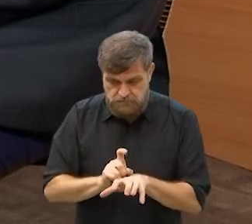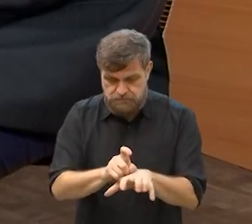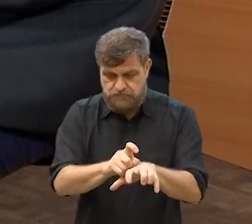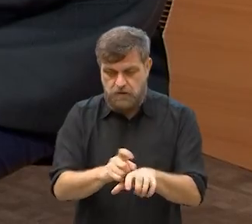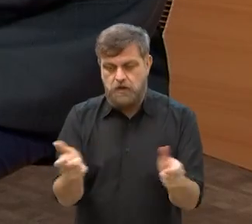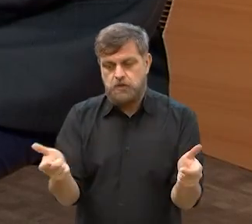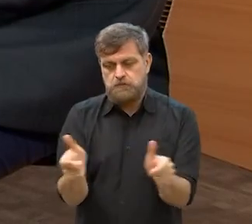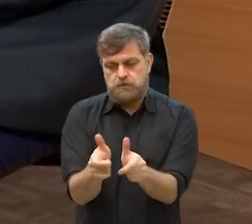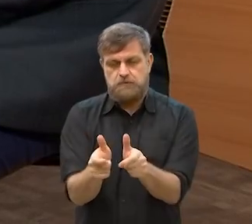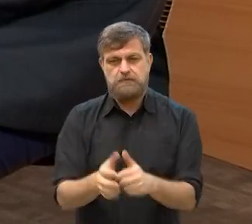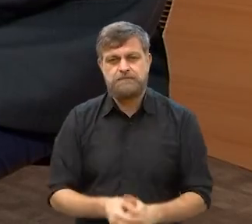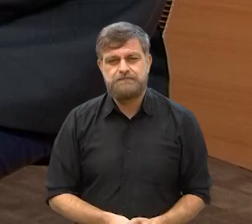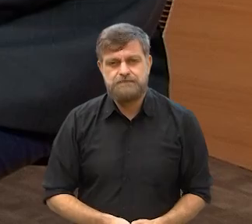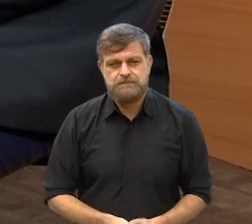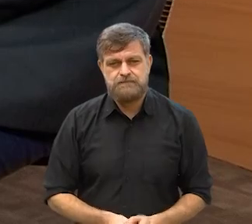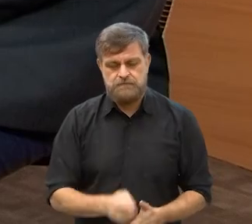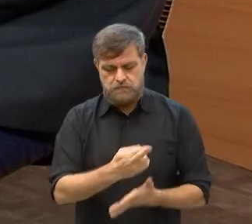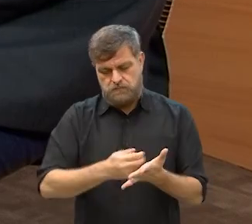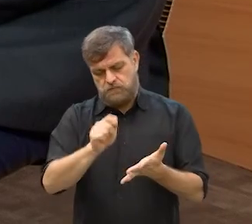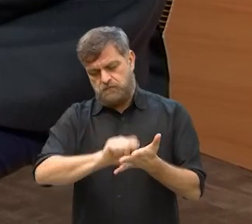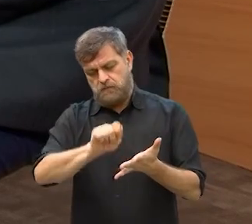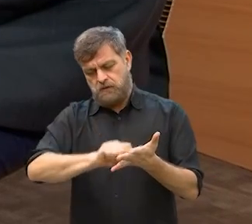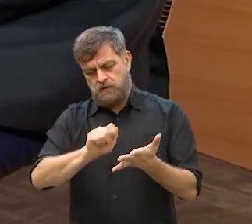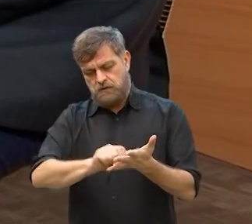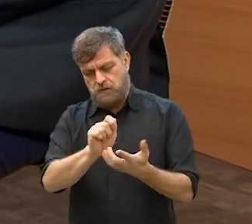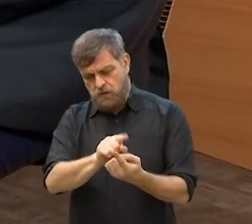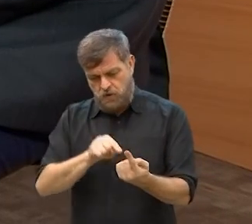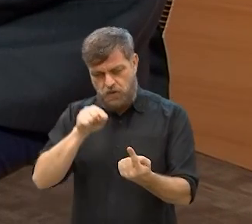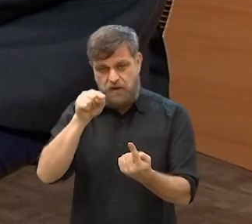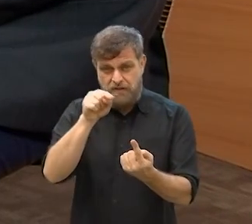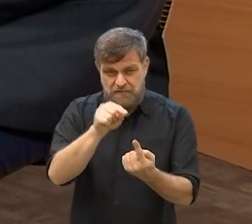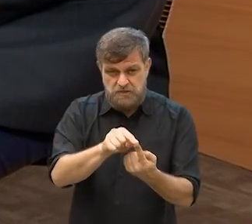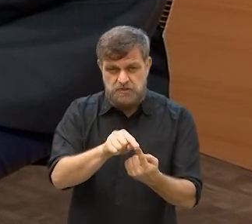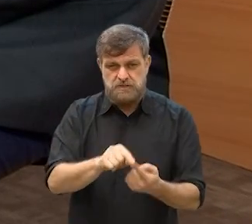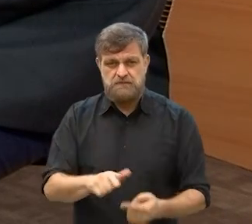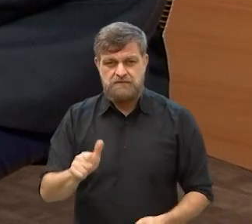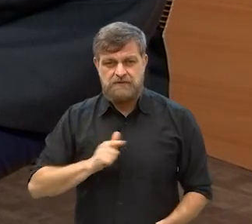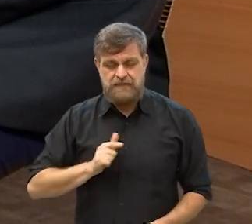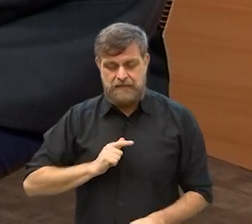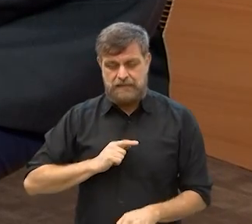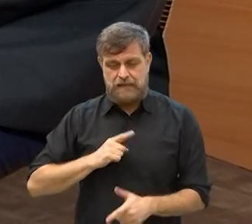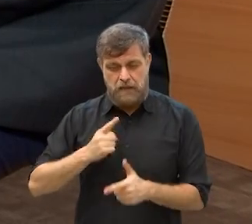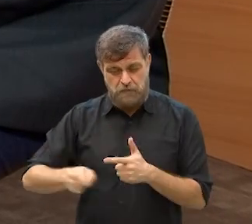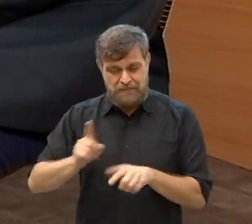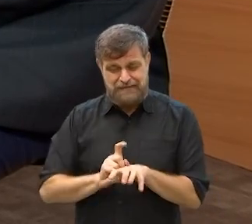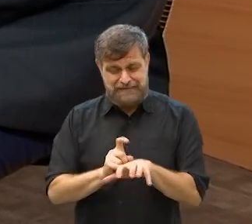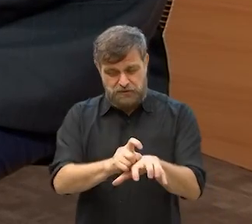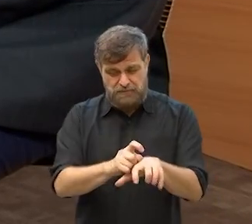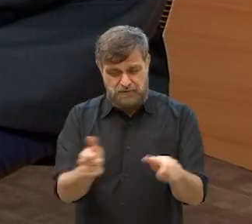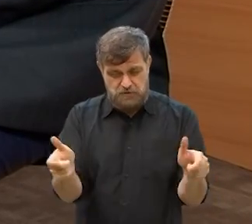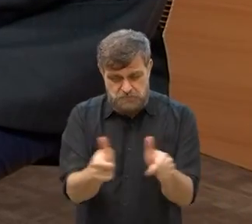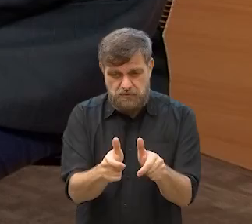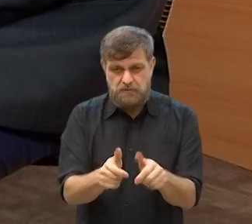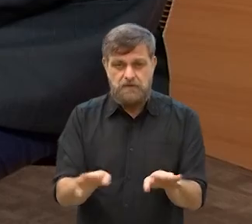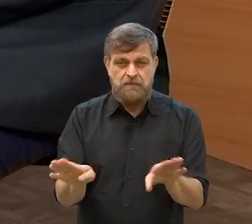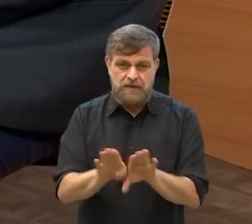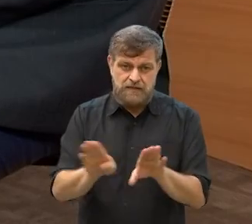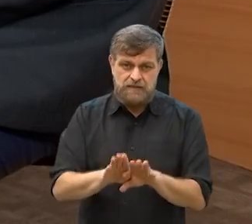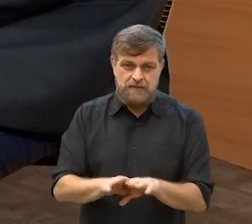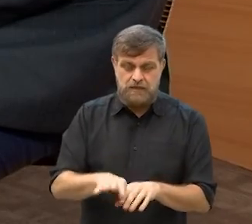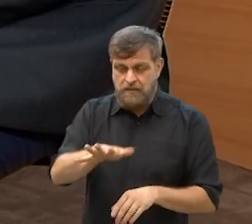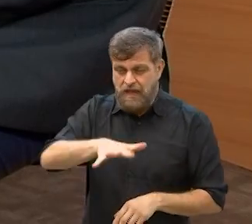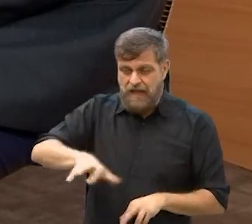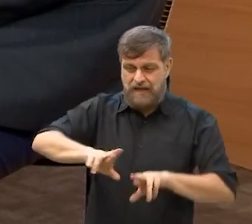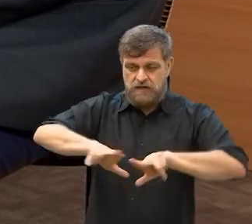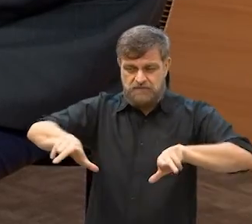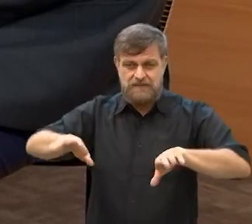poder amenizar. É o que o senhor disse, né? Essa indicação é voltada para amenizar o problema de escorpião, mas vai acabar ajudando outras